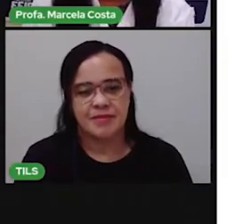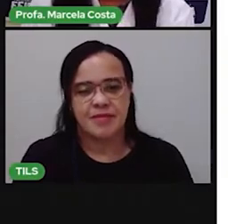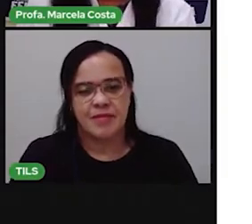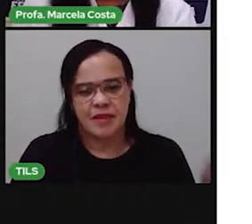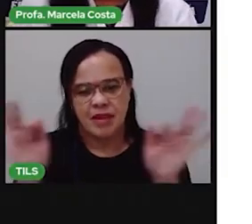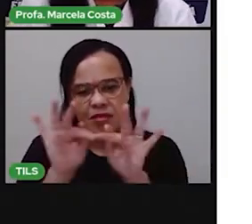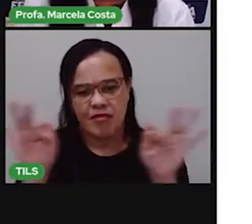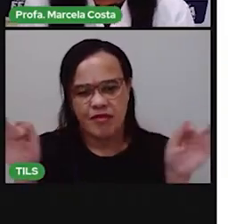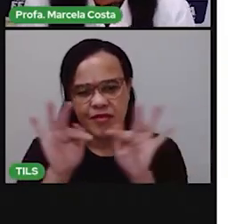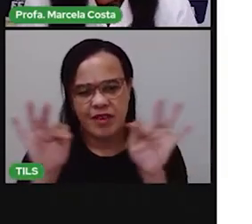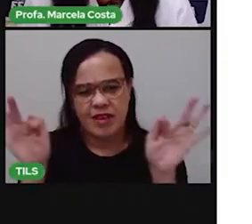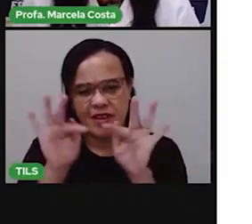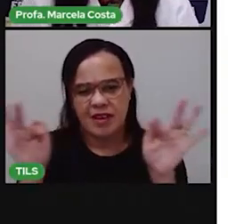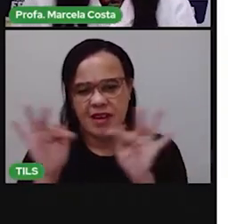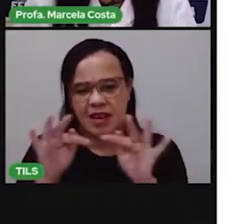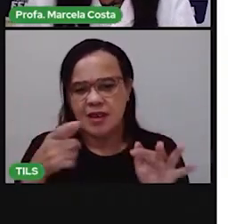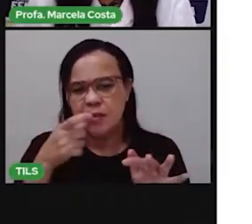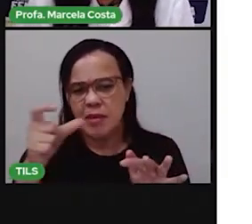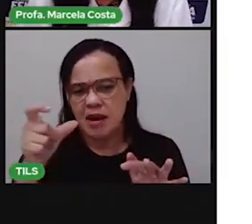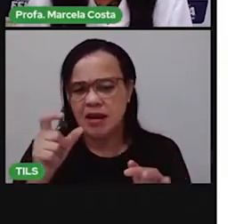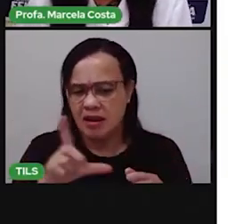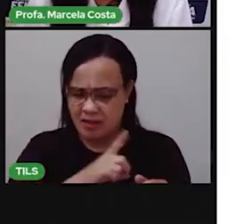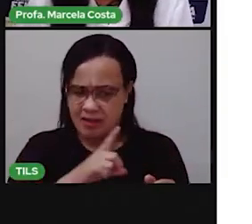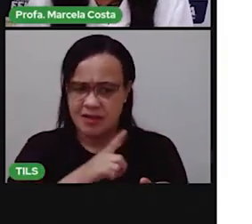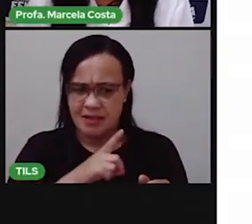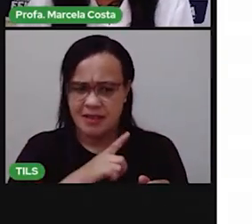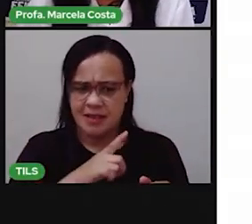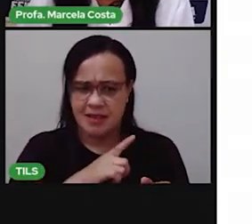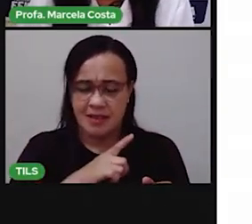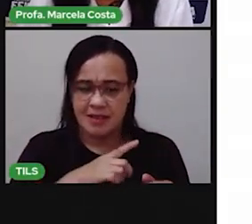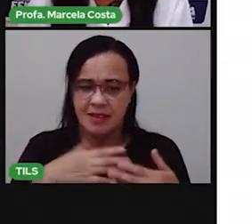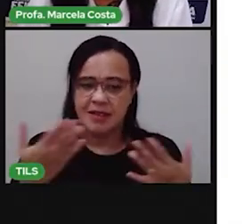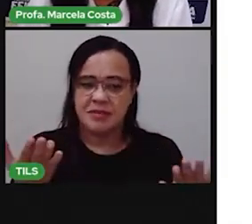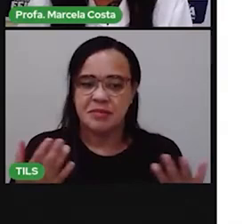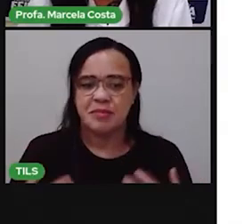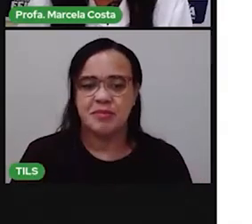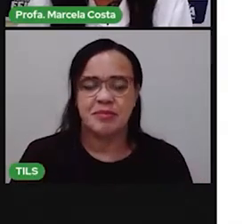naquelas parlendas que tinha essa palavra?